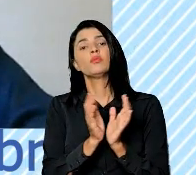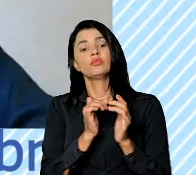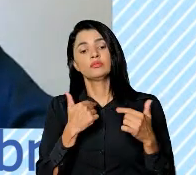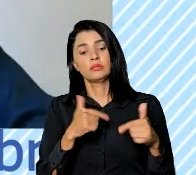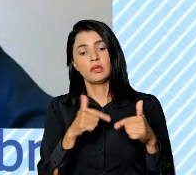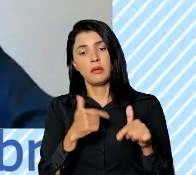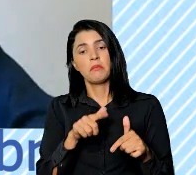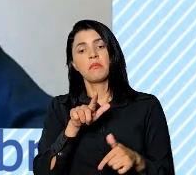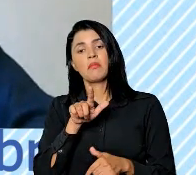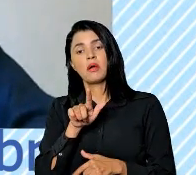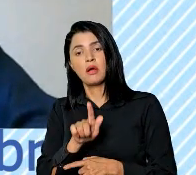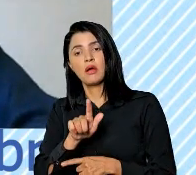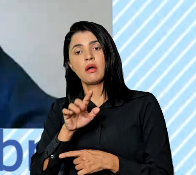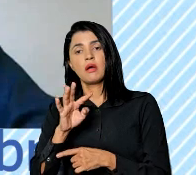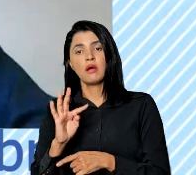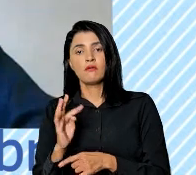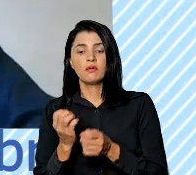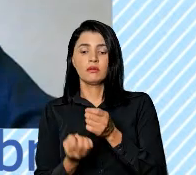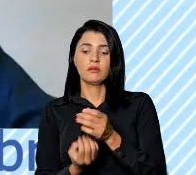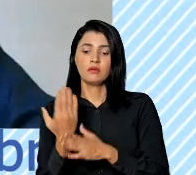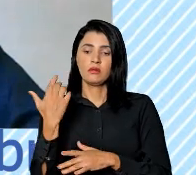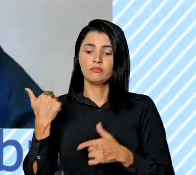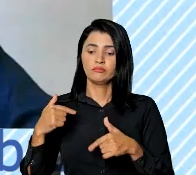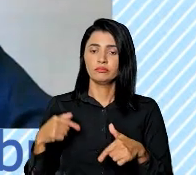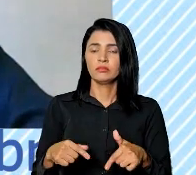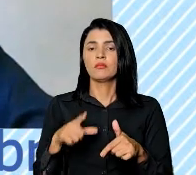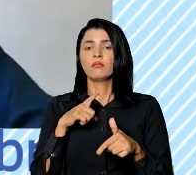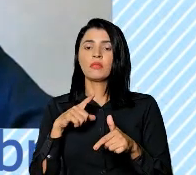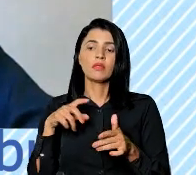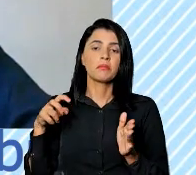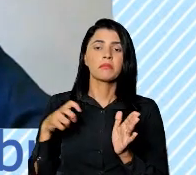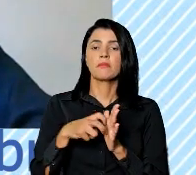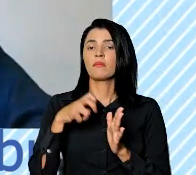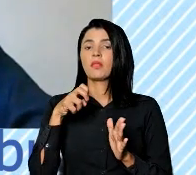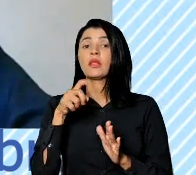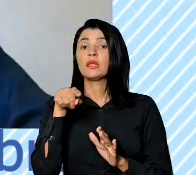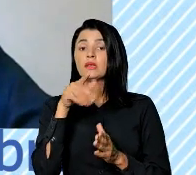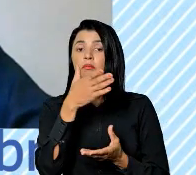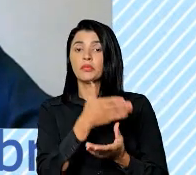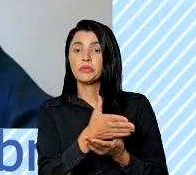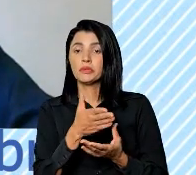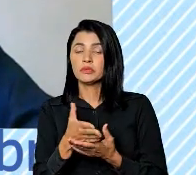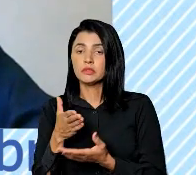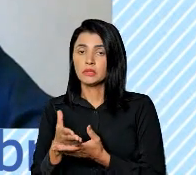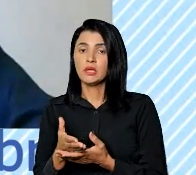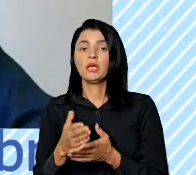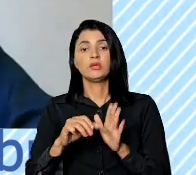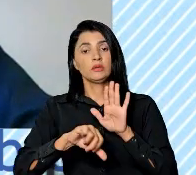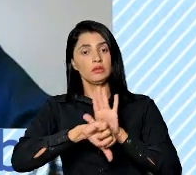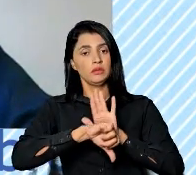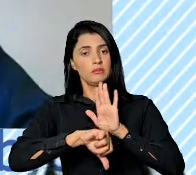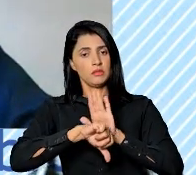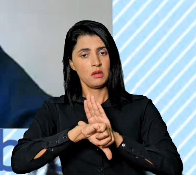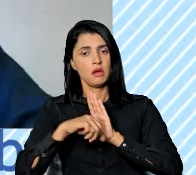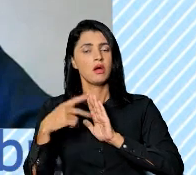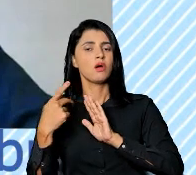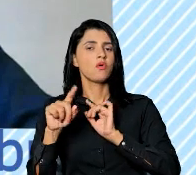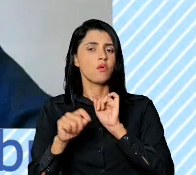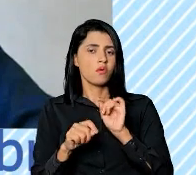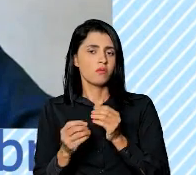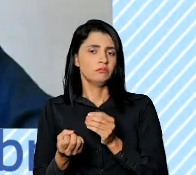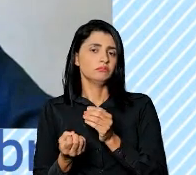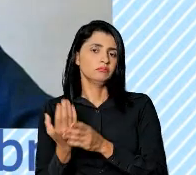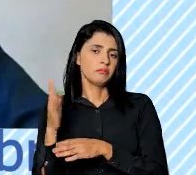as diretrizes para a dosimetria da pena nos processos criminais, instituído pelo presidente